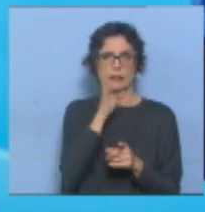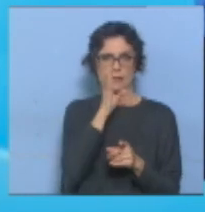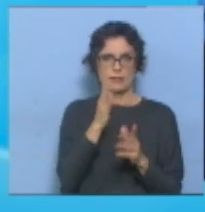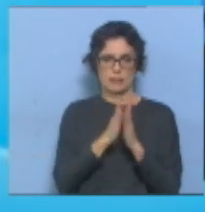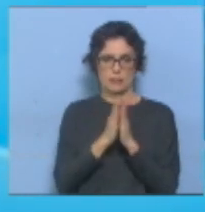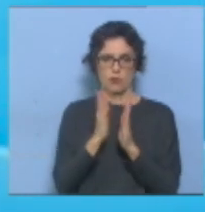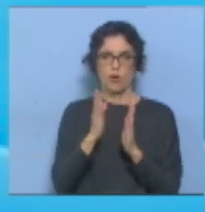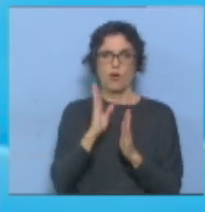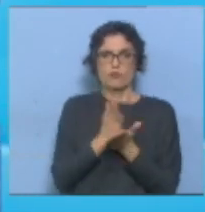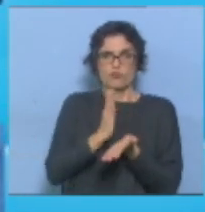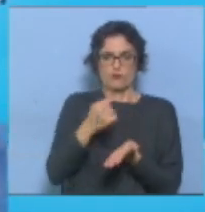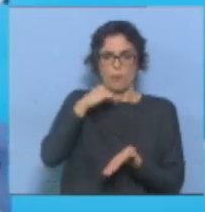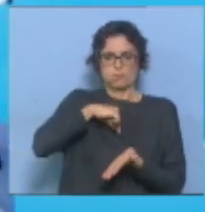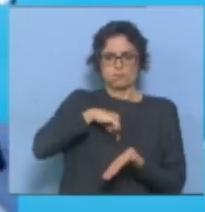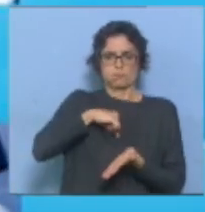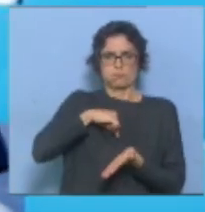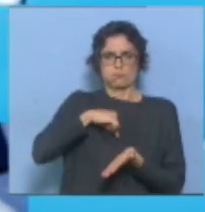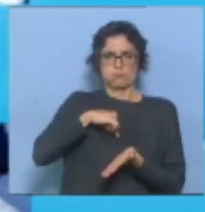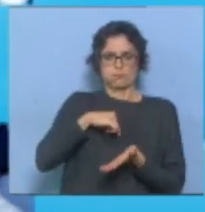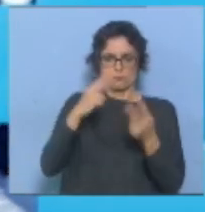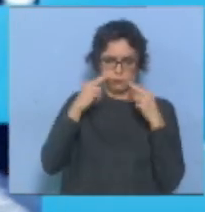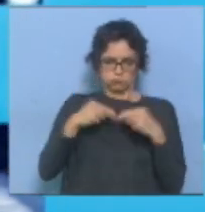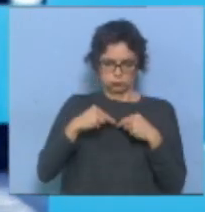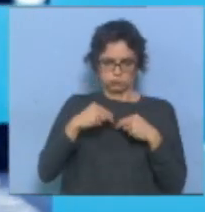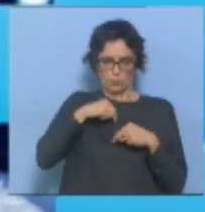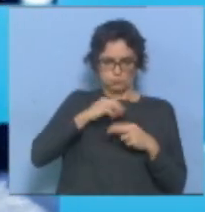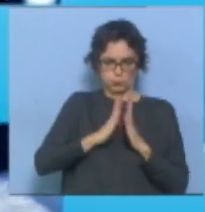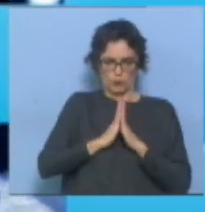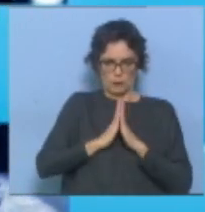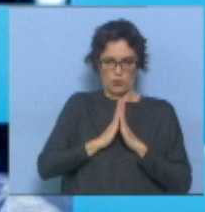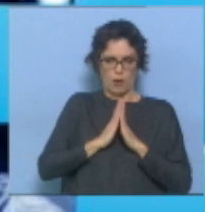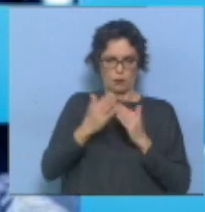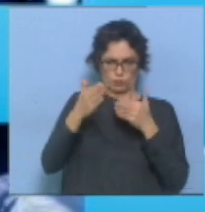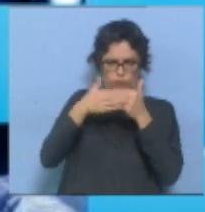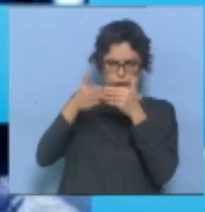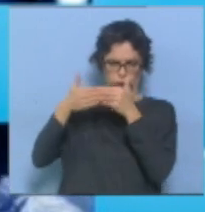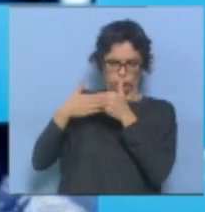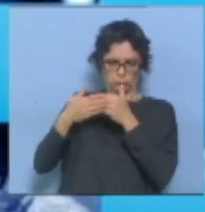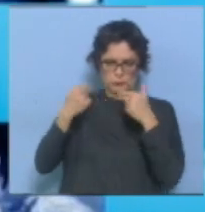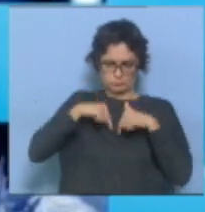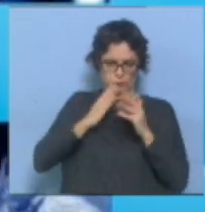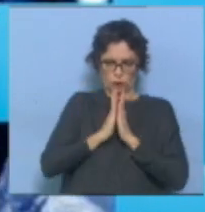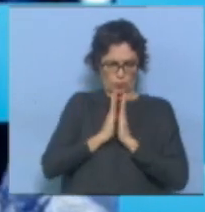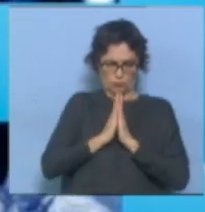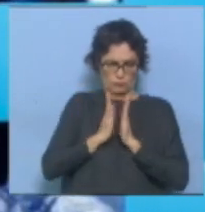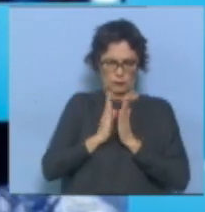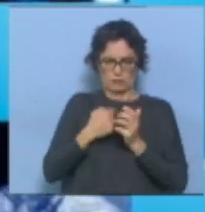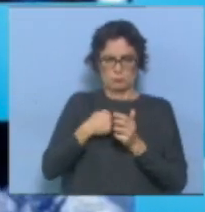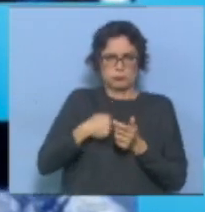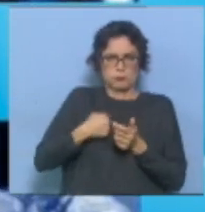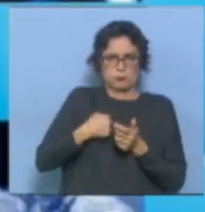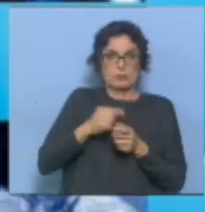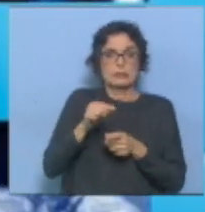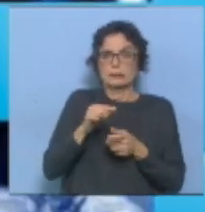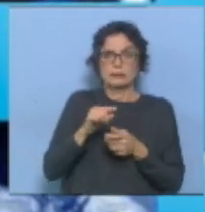contentamento interior e fecha os olhos, vira as costas aos irmãos. Ora, o texto diz precisamente ao contrário. E é engraçado a forma